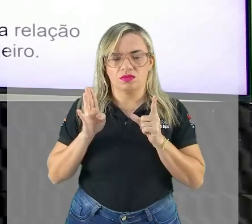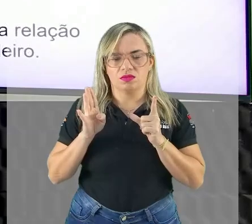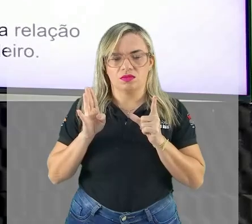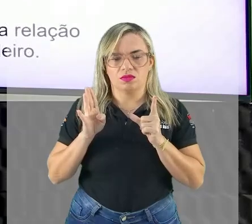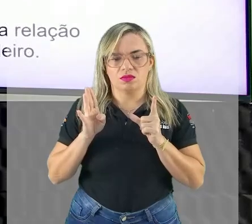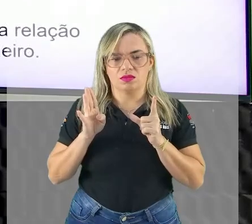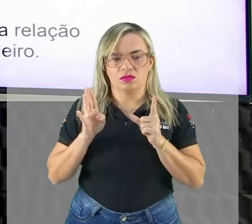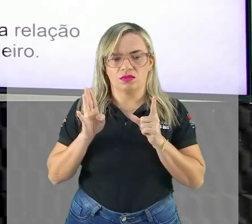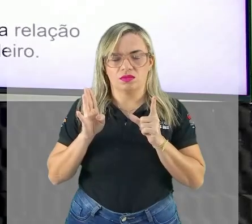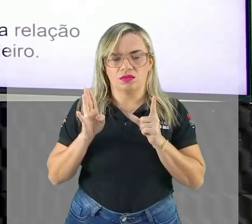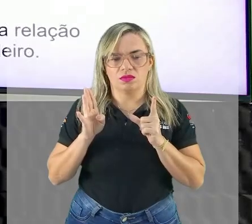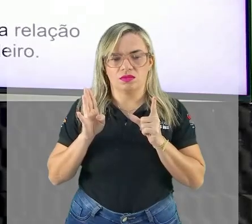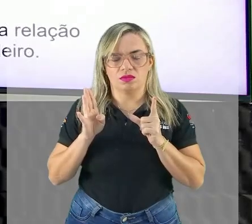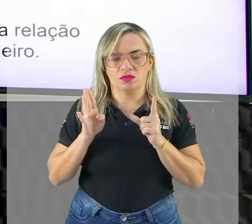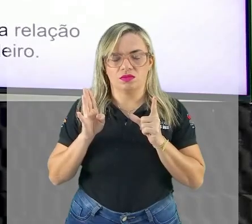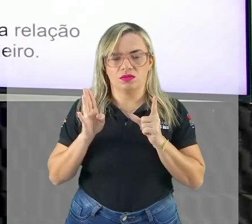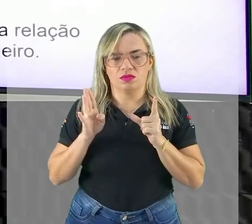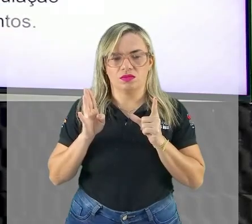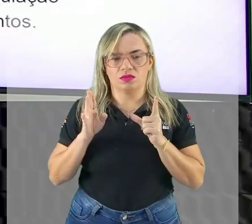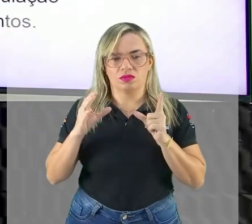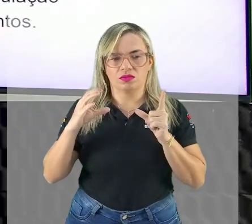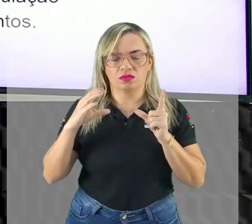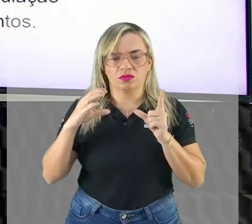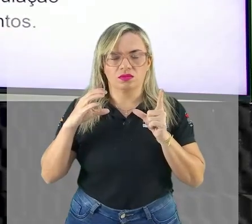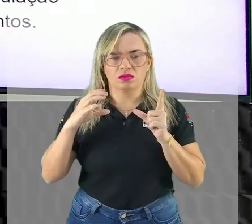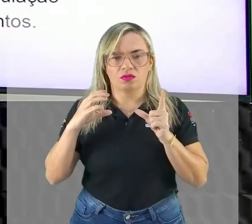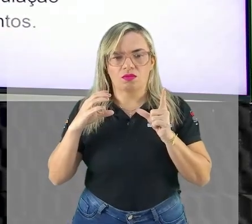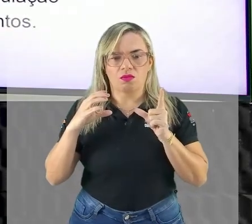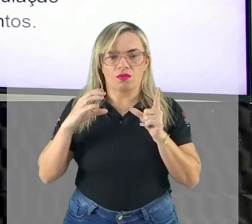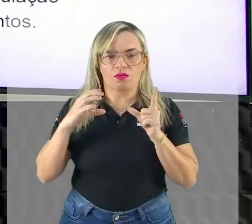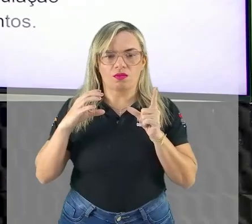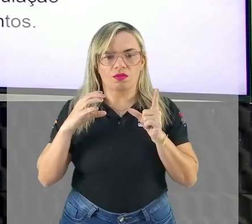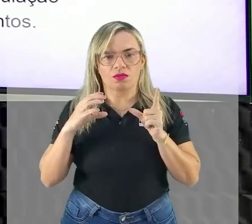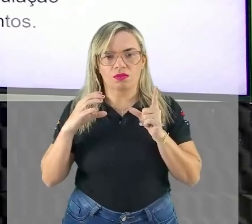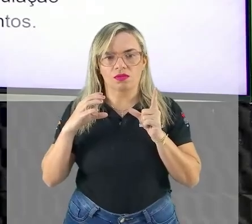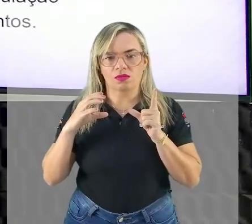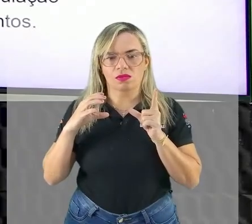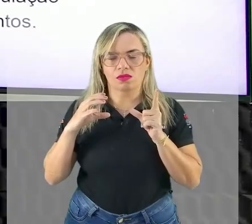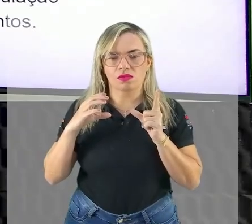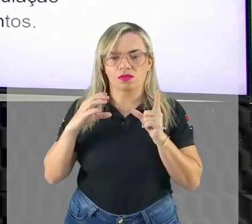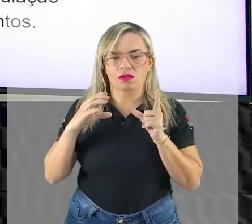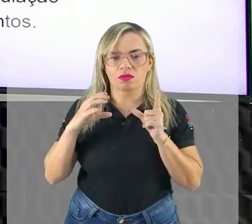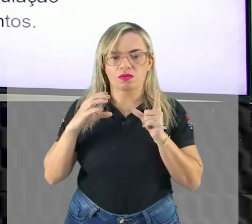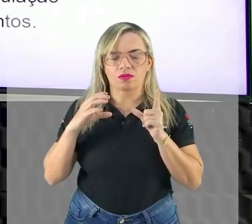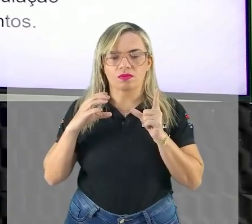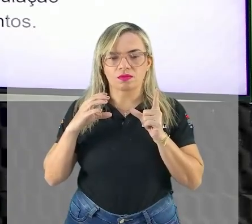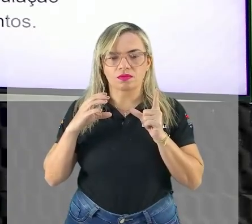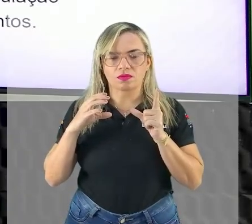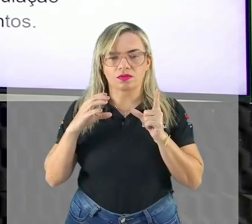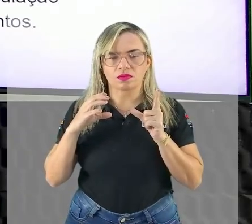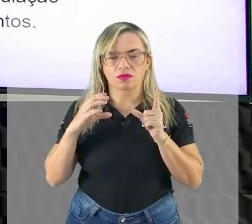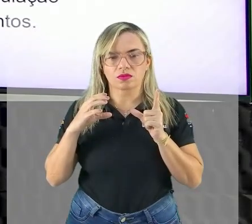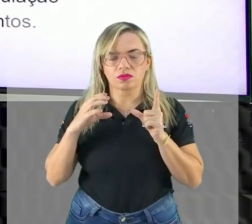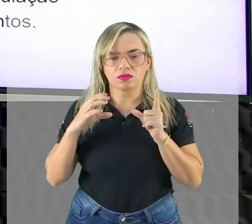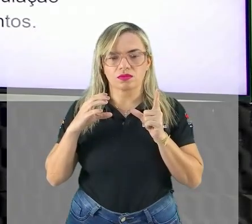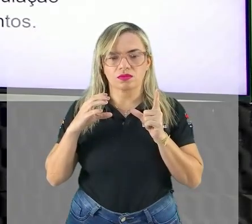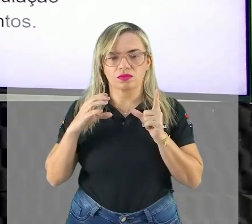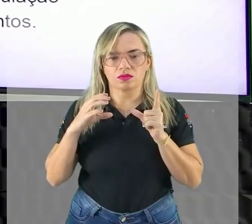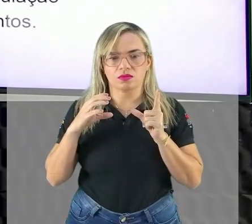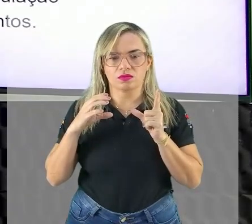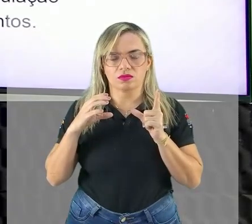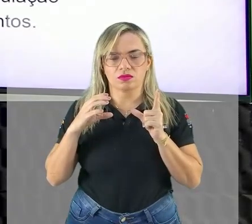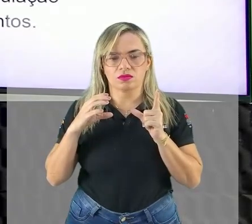do brasileiro. Alternativa C, a relação entre os índices de sobrepeso e